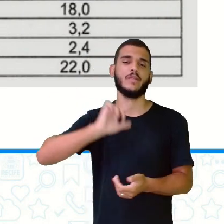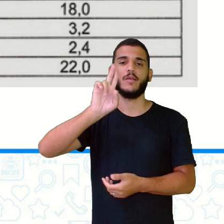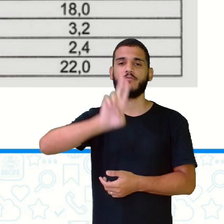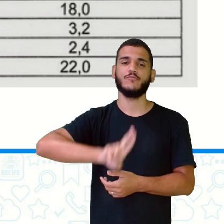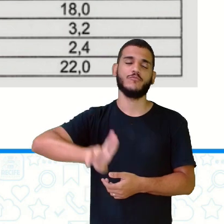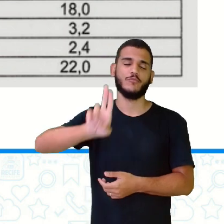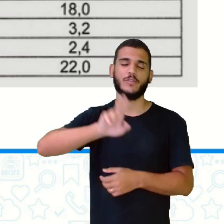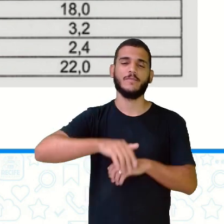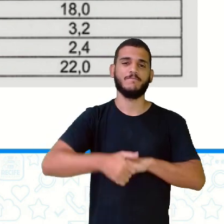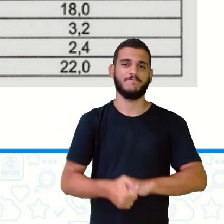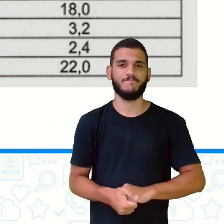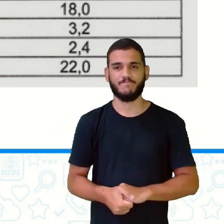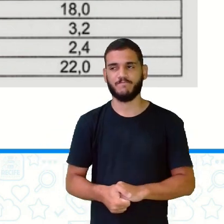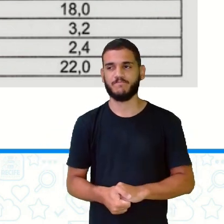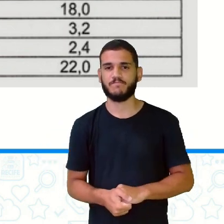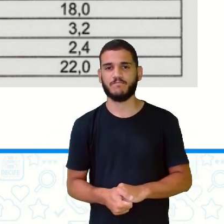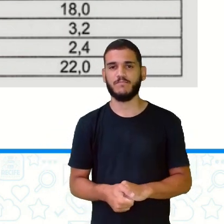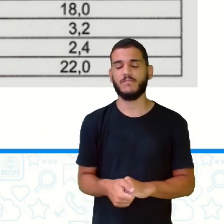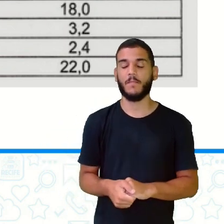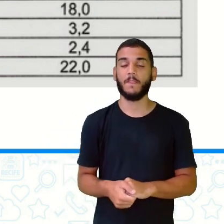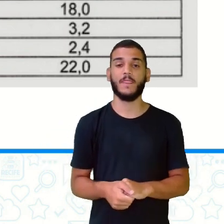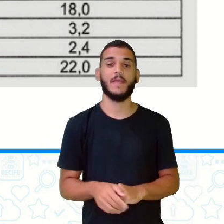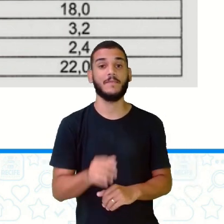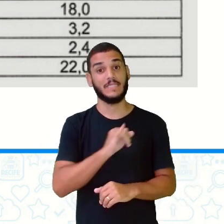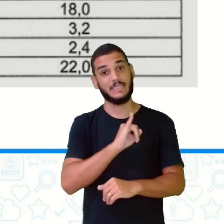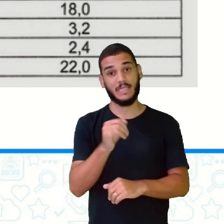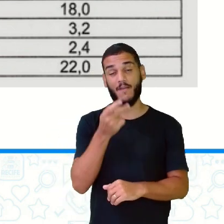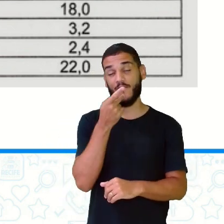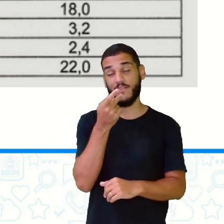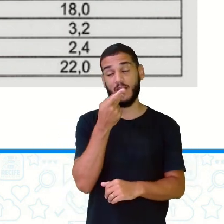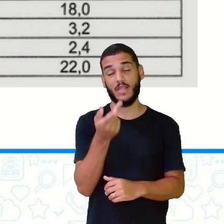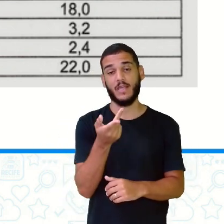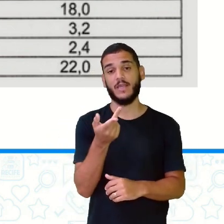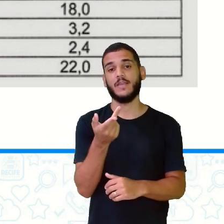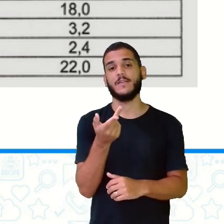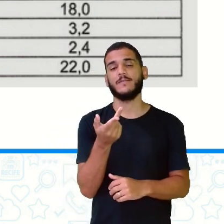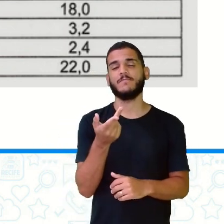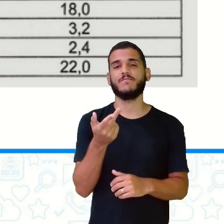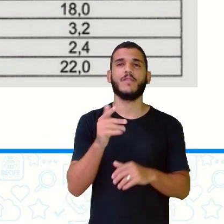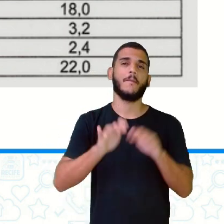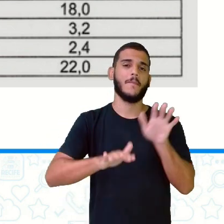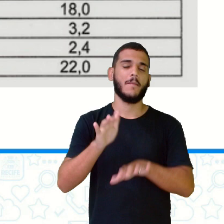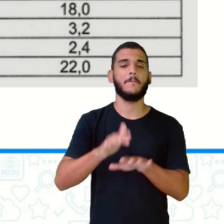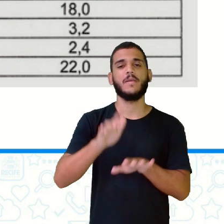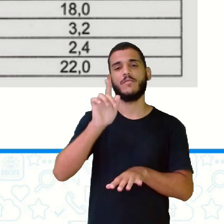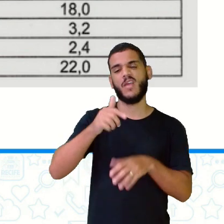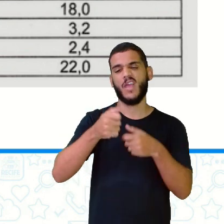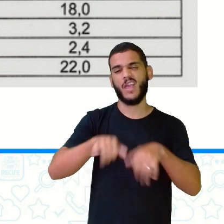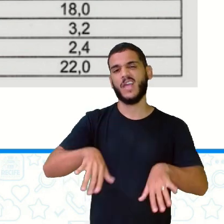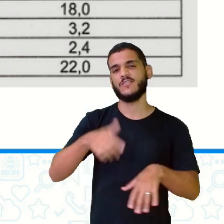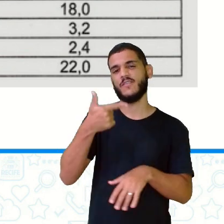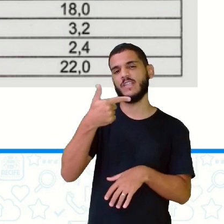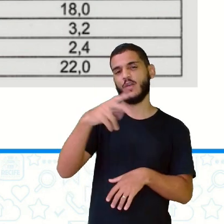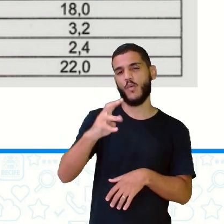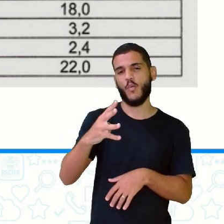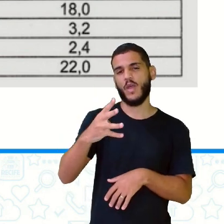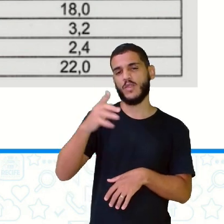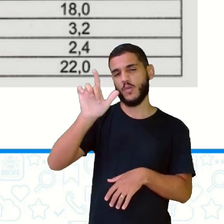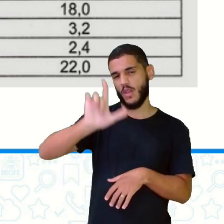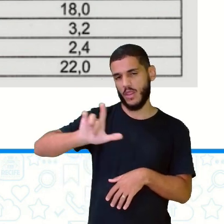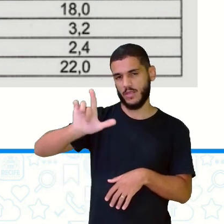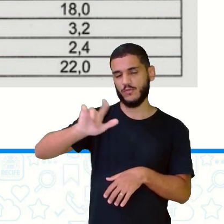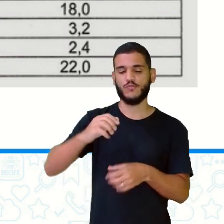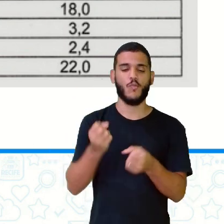consumidos? Se eu disse que cada banho, a média de gasto é de 24, como é que eu vou